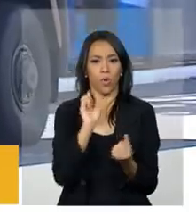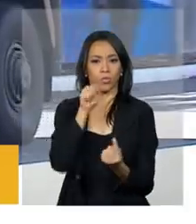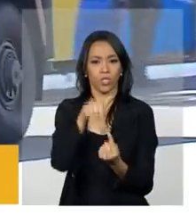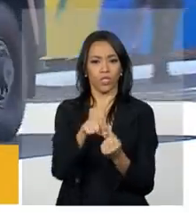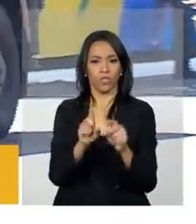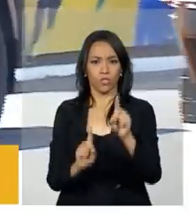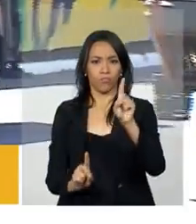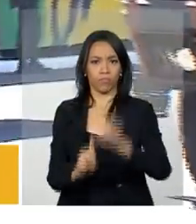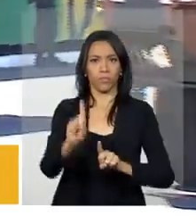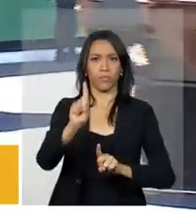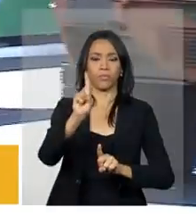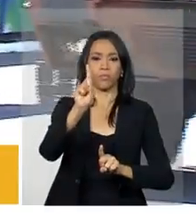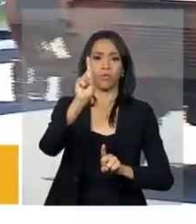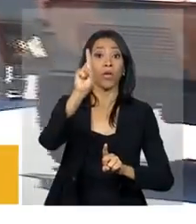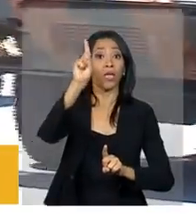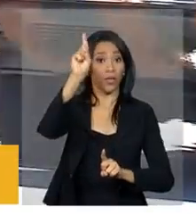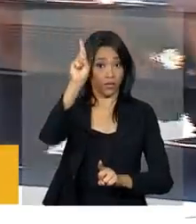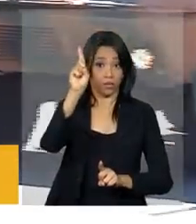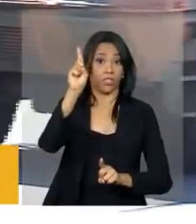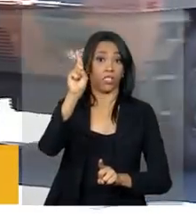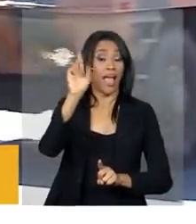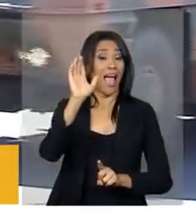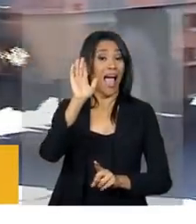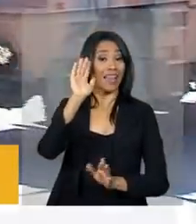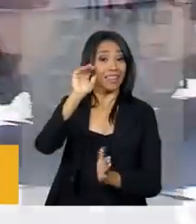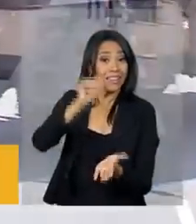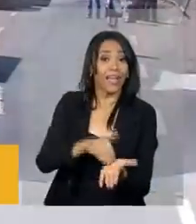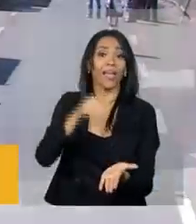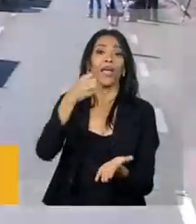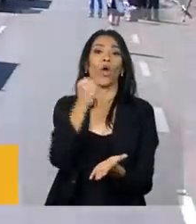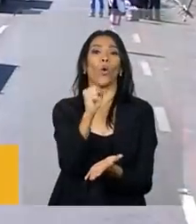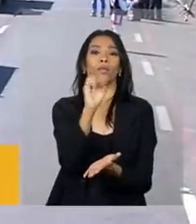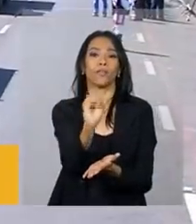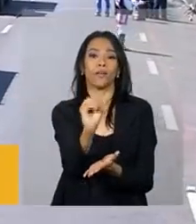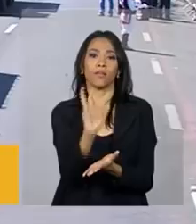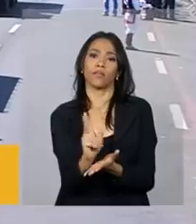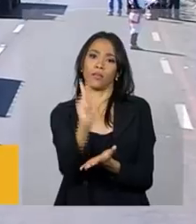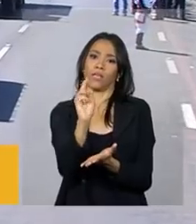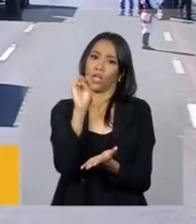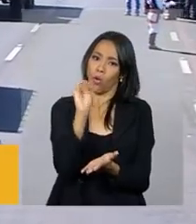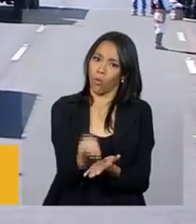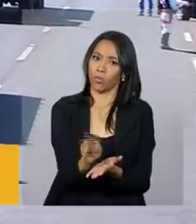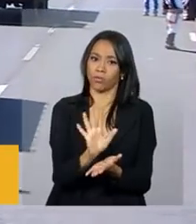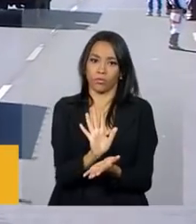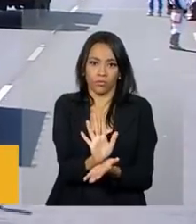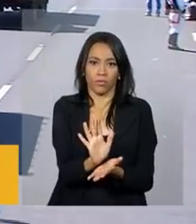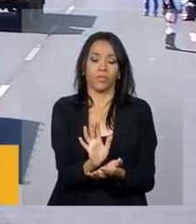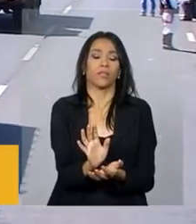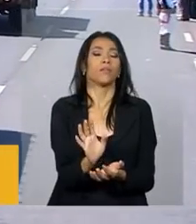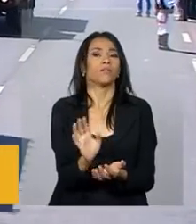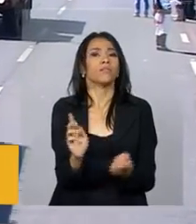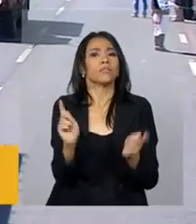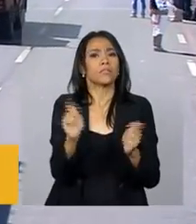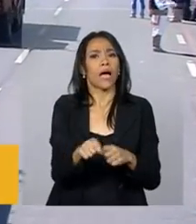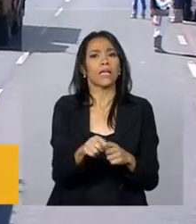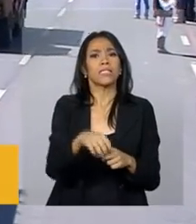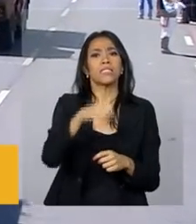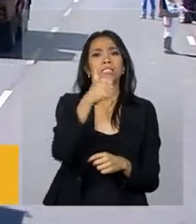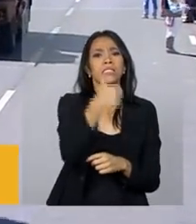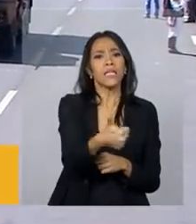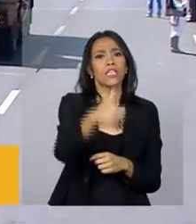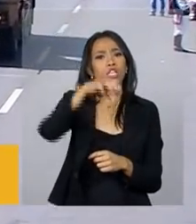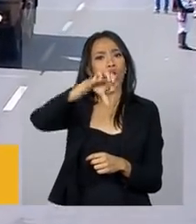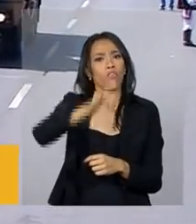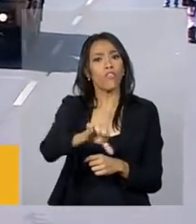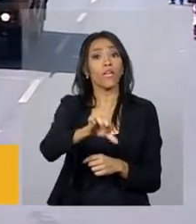foguetes até 80 quilômetros. Tem capacidade de lançar 192 foguetes